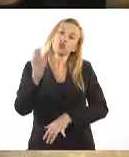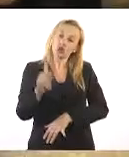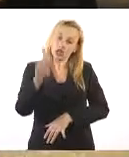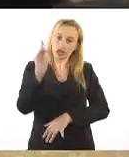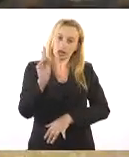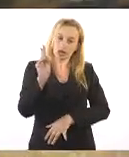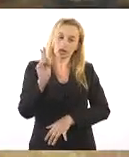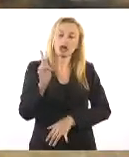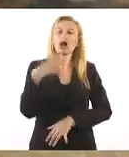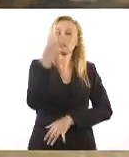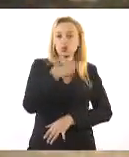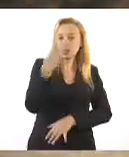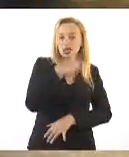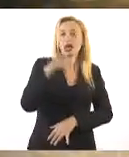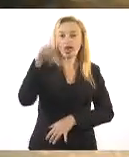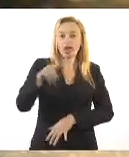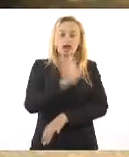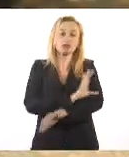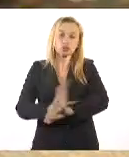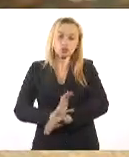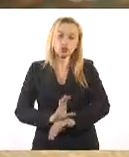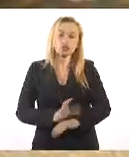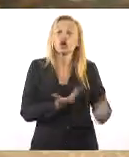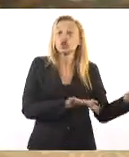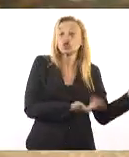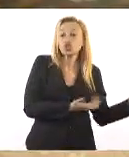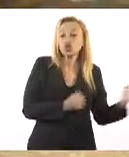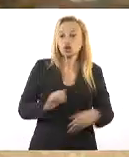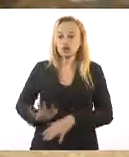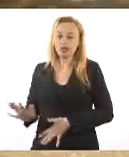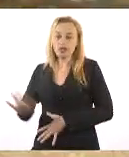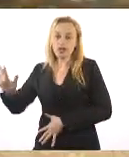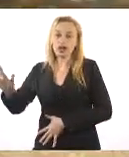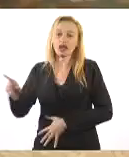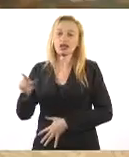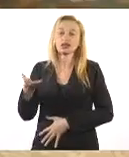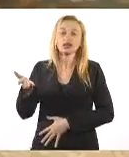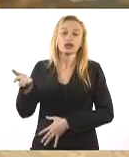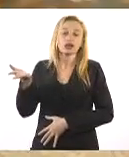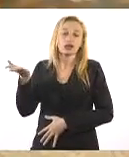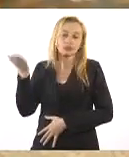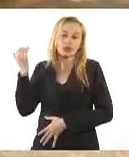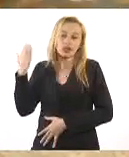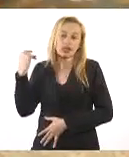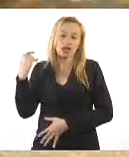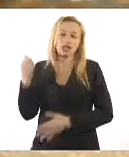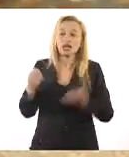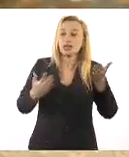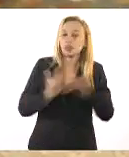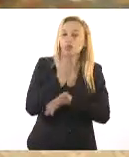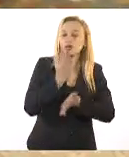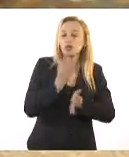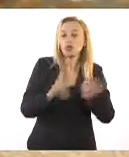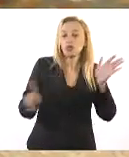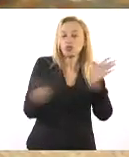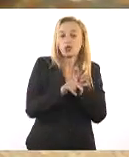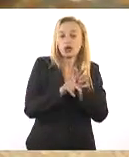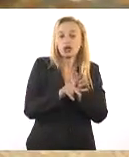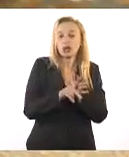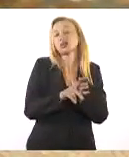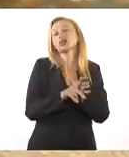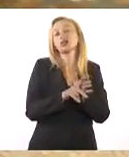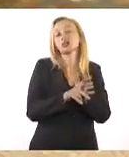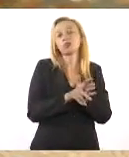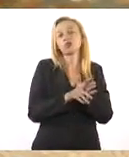criminalização novamente ressurgindo dos jovens da periferia lá atrás de uma célula aprovou uma lei que defende essa manifestação